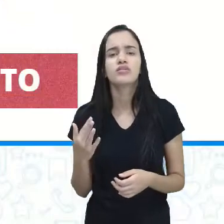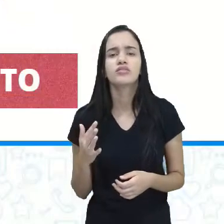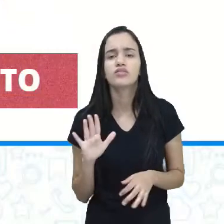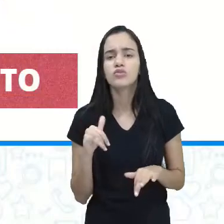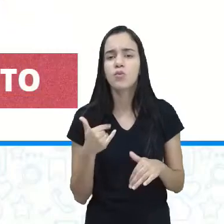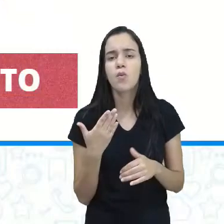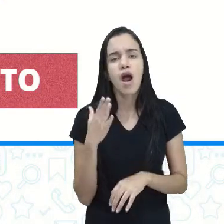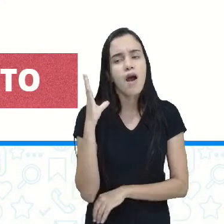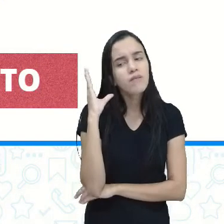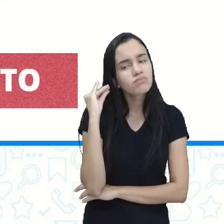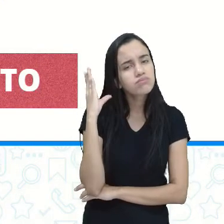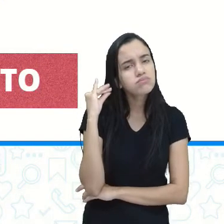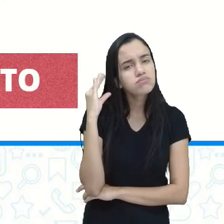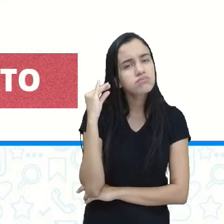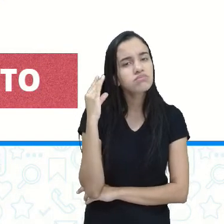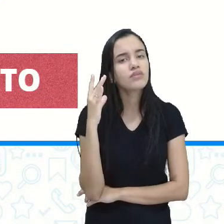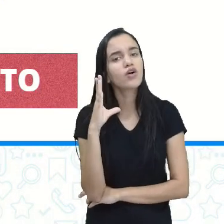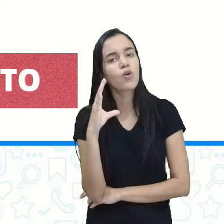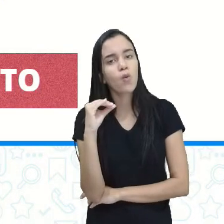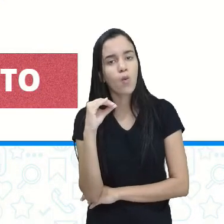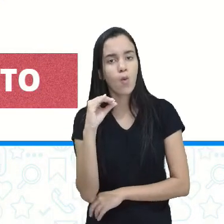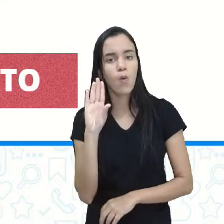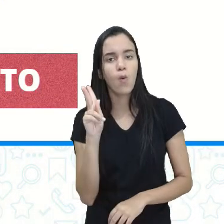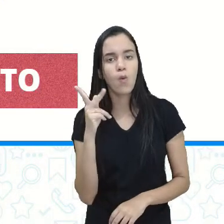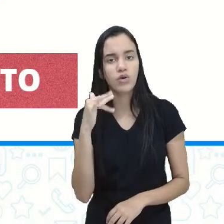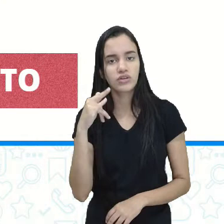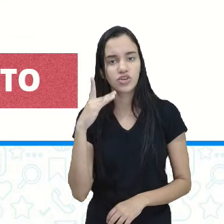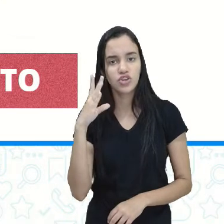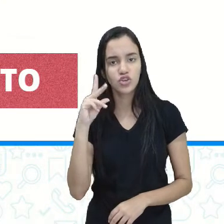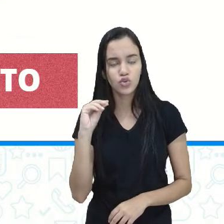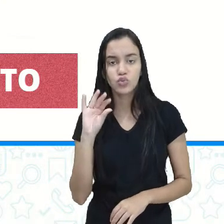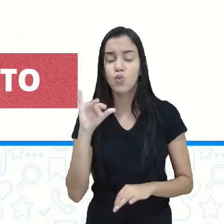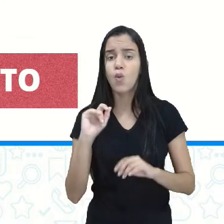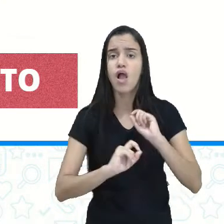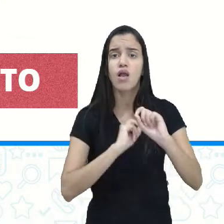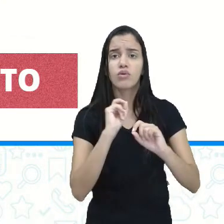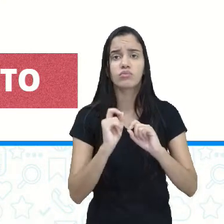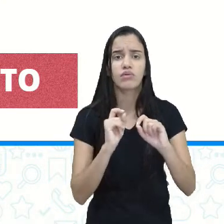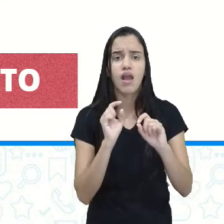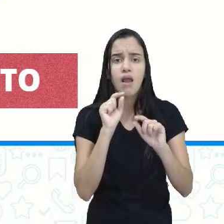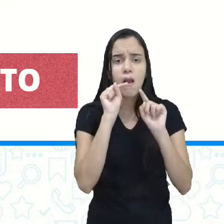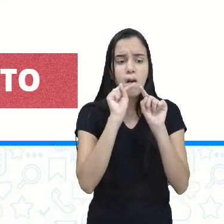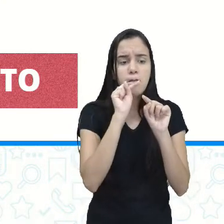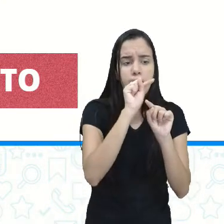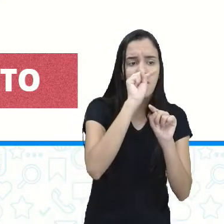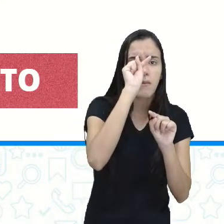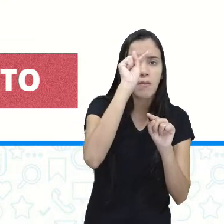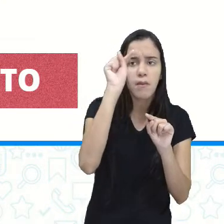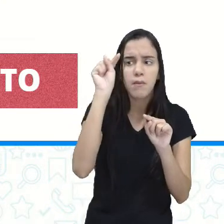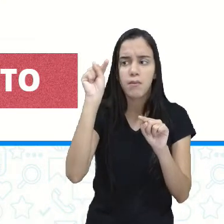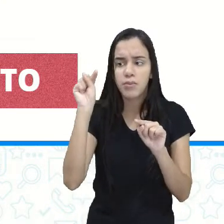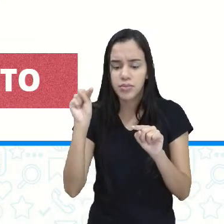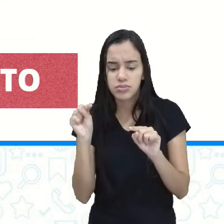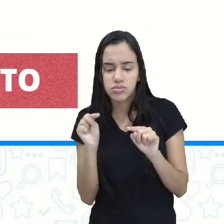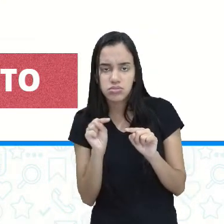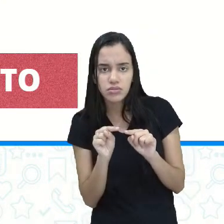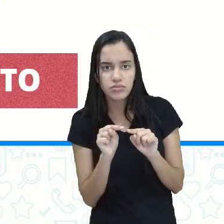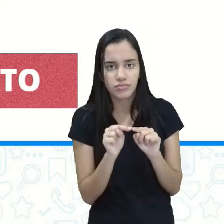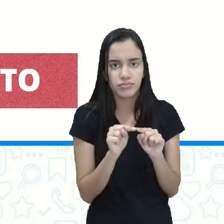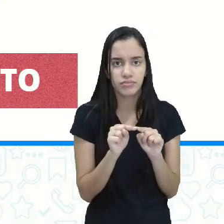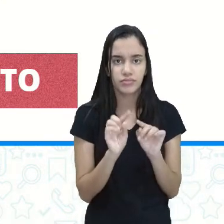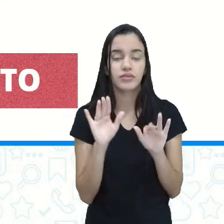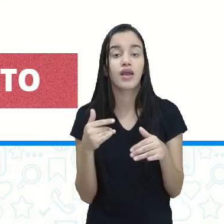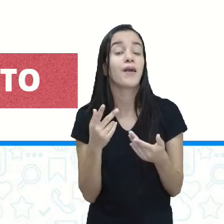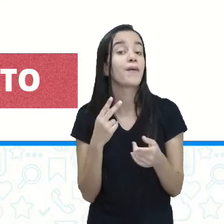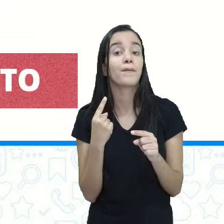que é um balão de cochicho? Porque ele é todo pontilhado, gente. Quando é todo cheio de pontinhos assim,